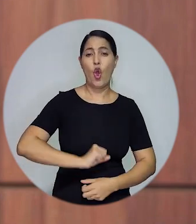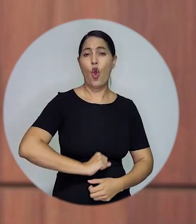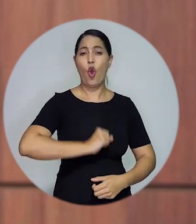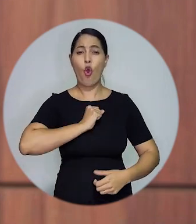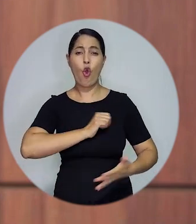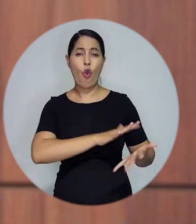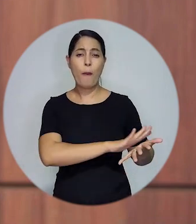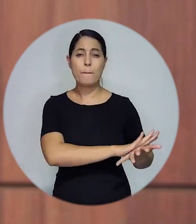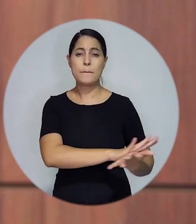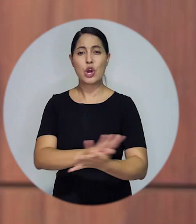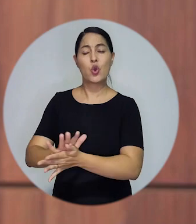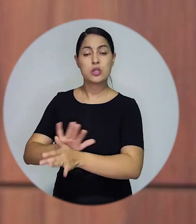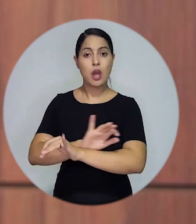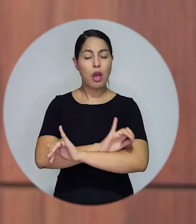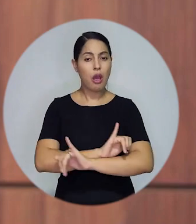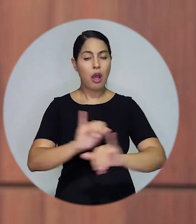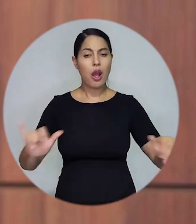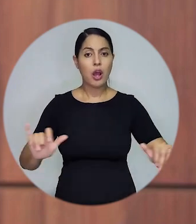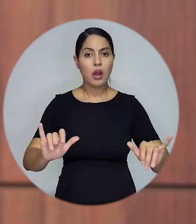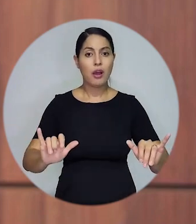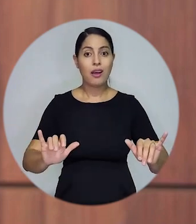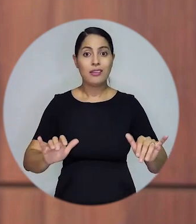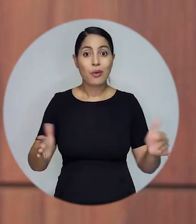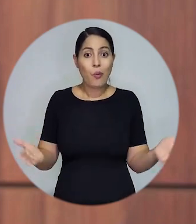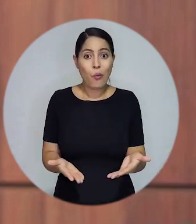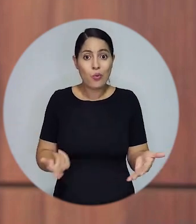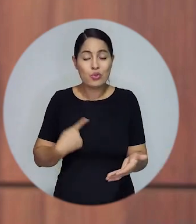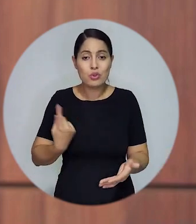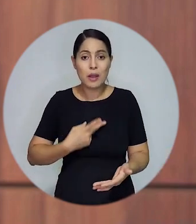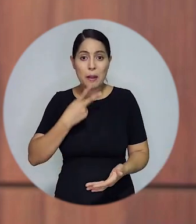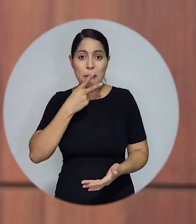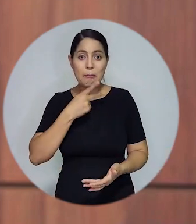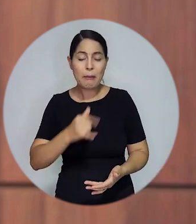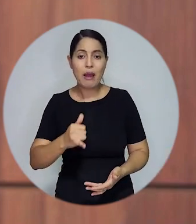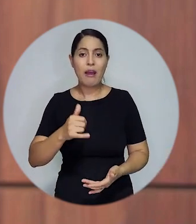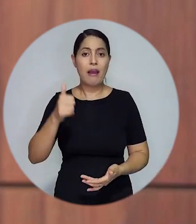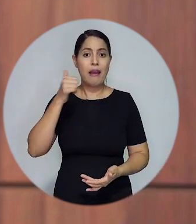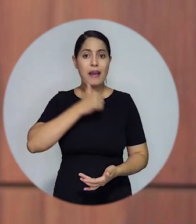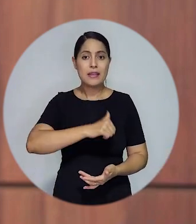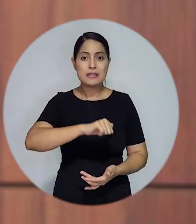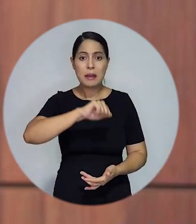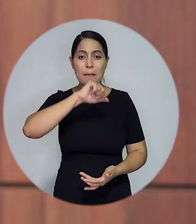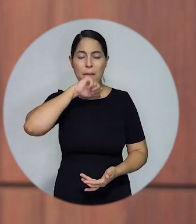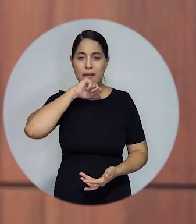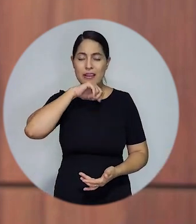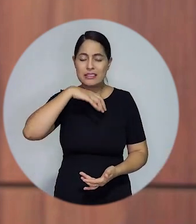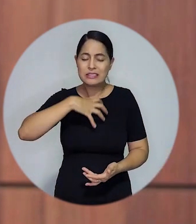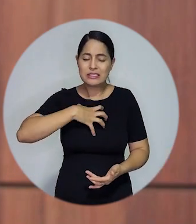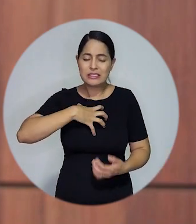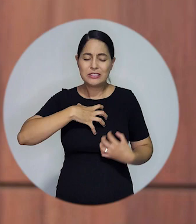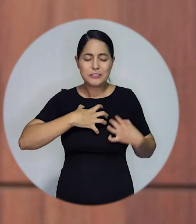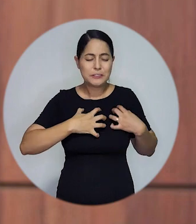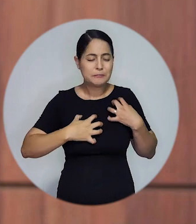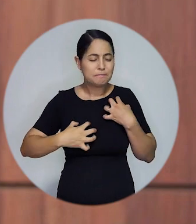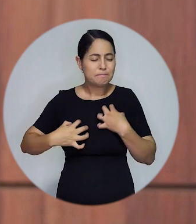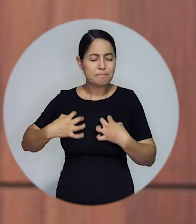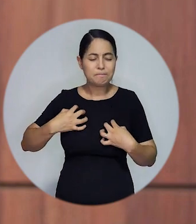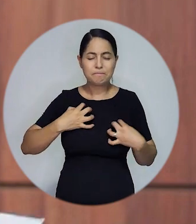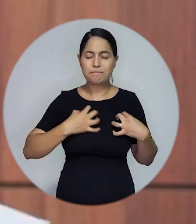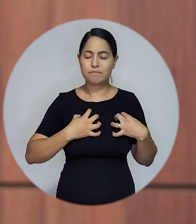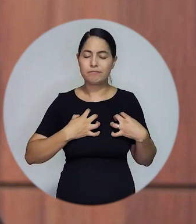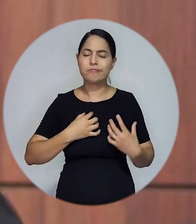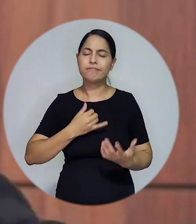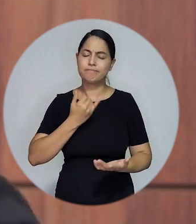e preconceito, hoje afligem a todos nós, pais, mães, e,